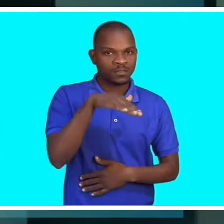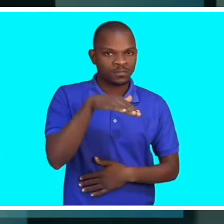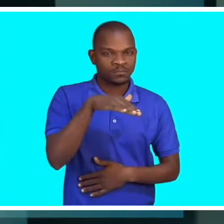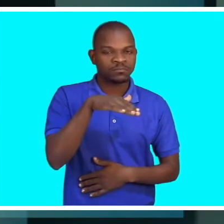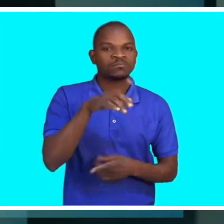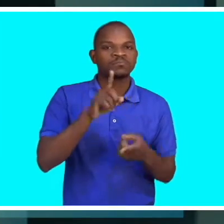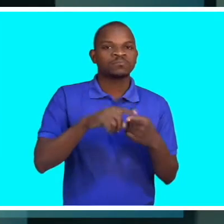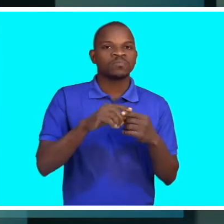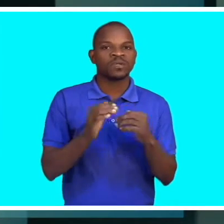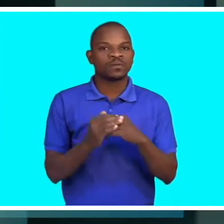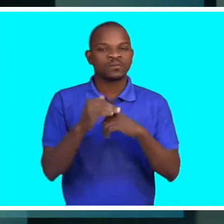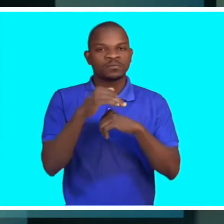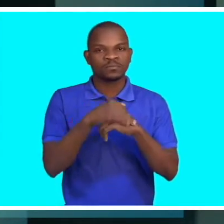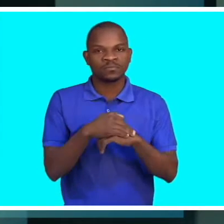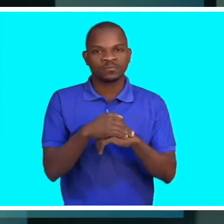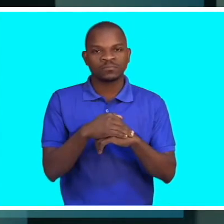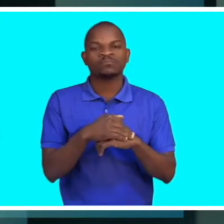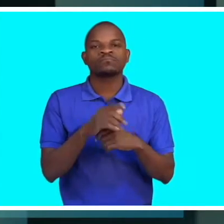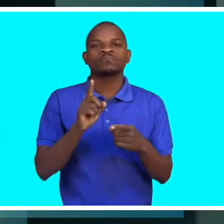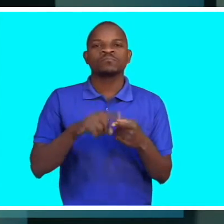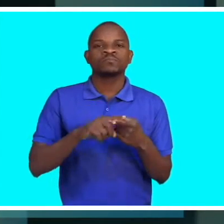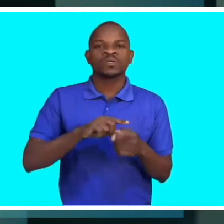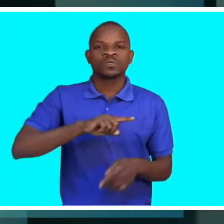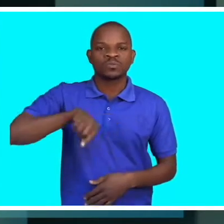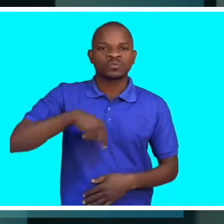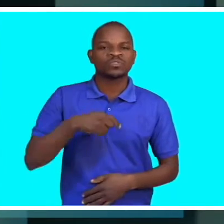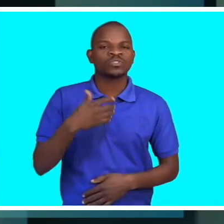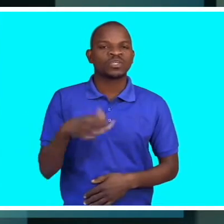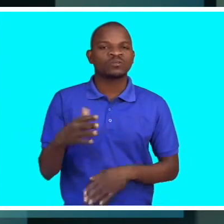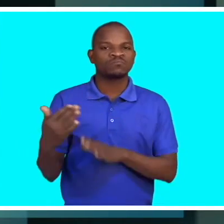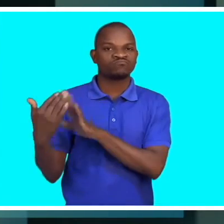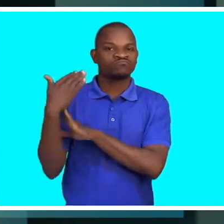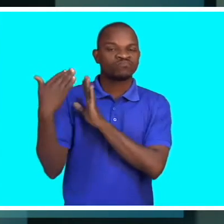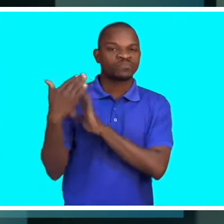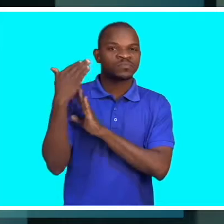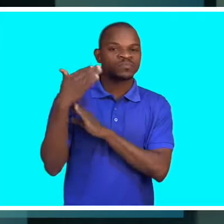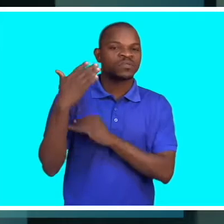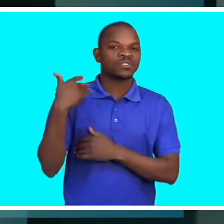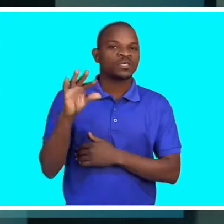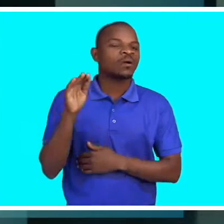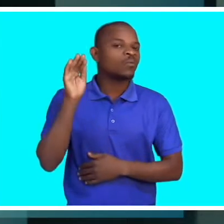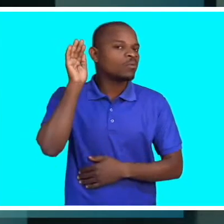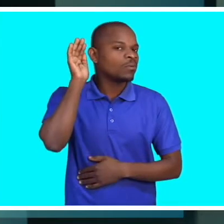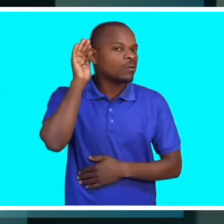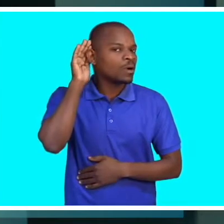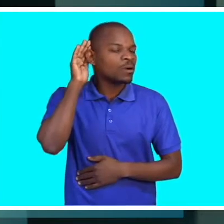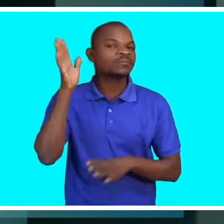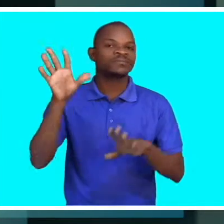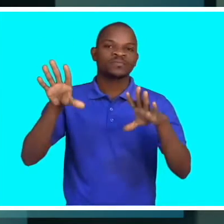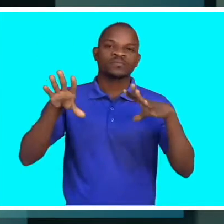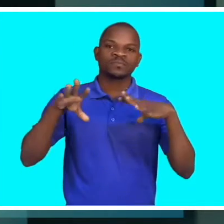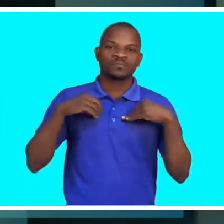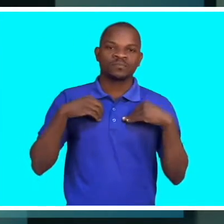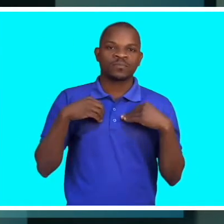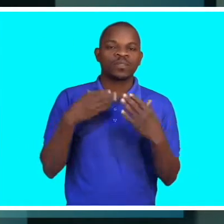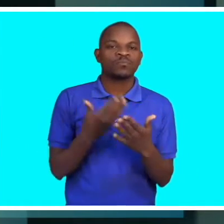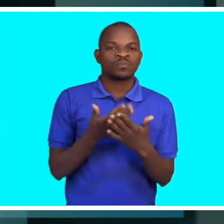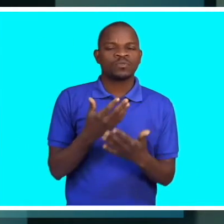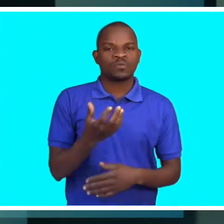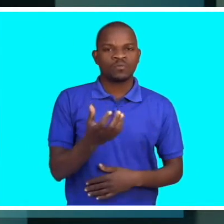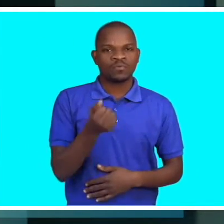nesta acessibilidade, fomos muito abordados acerca deste assunto e levamos a peito. Por isso que